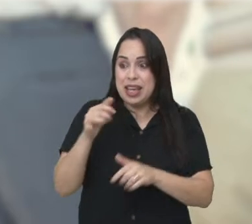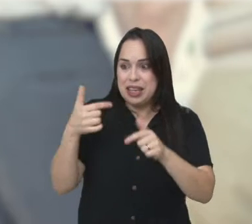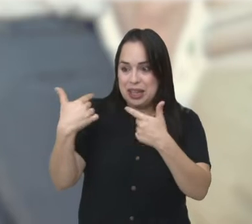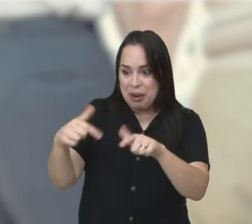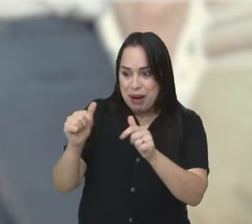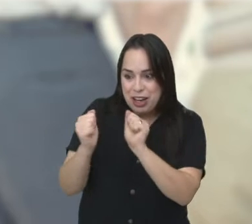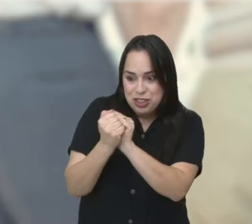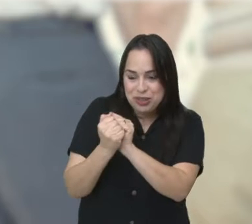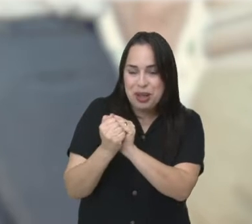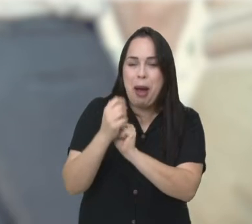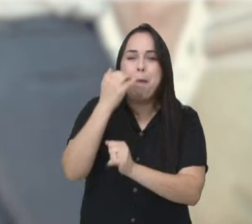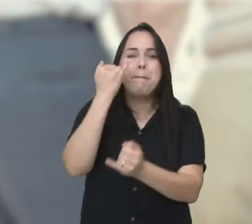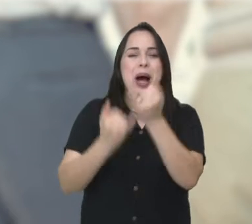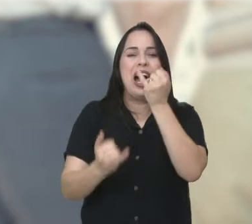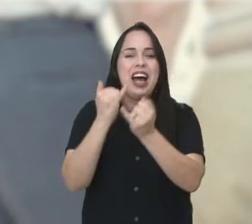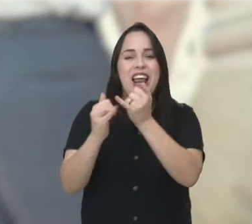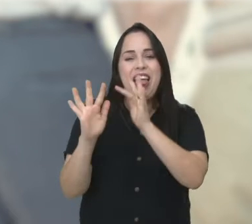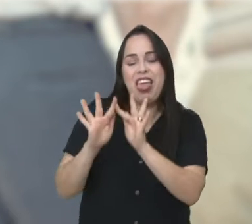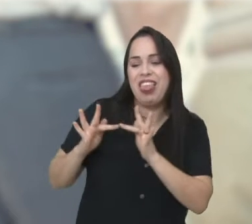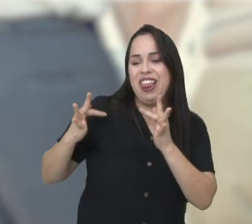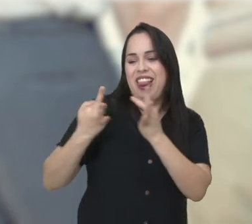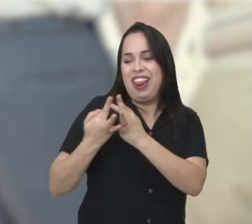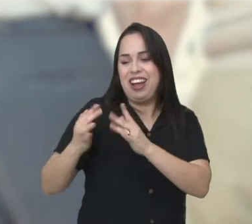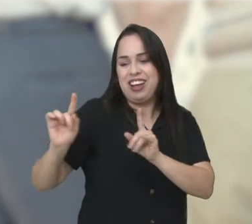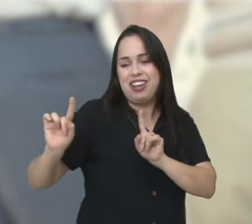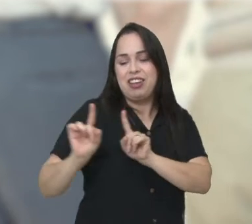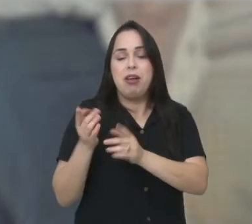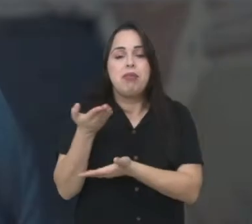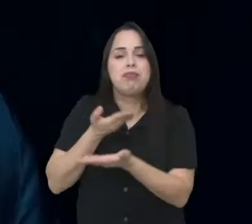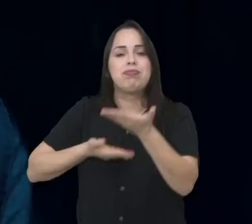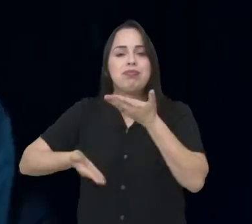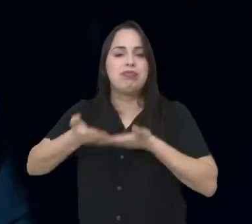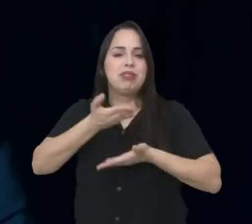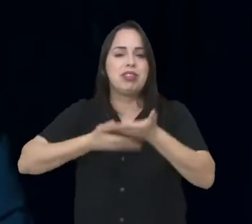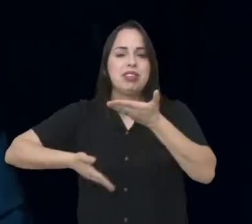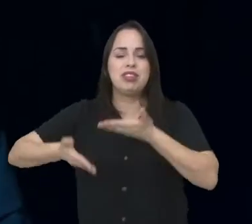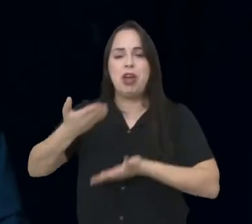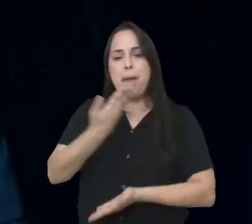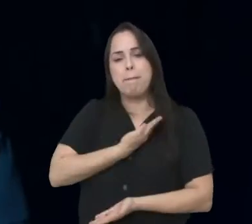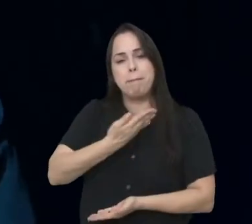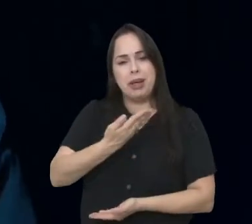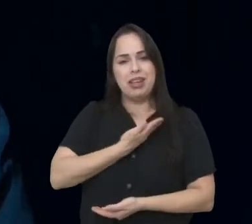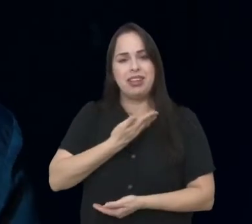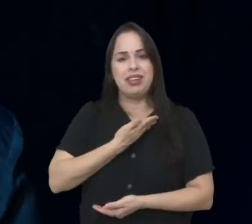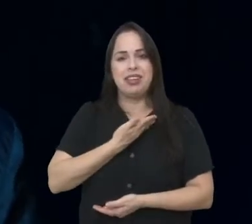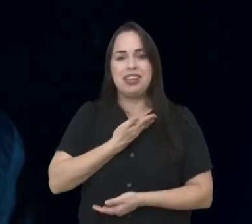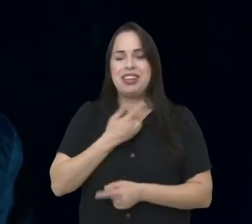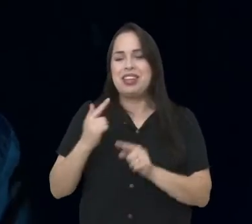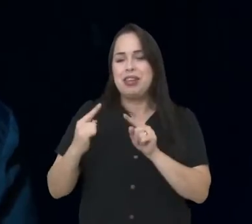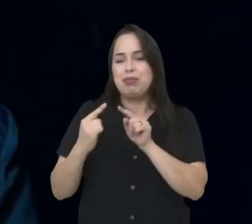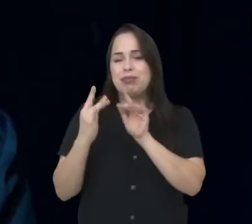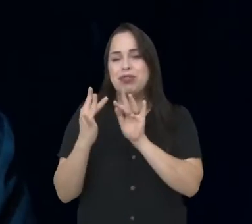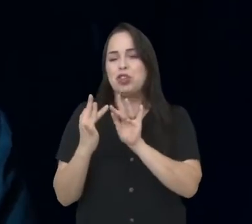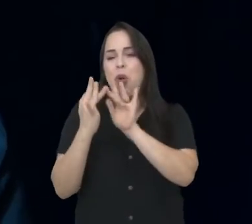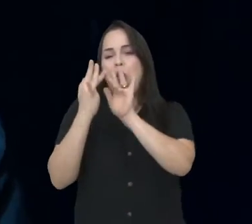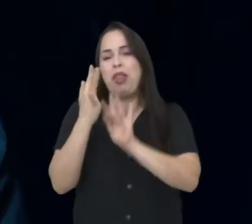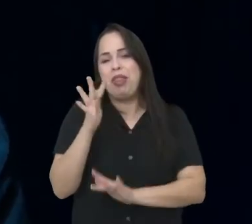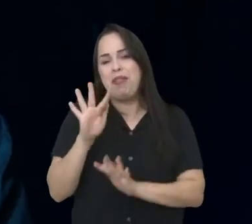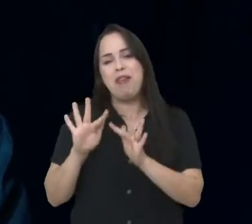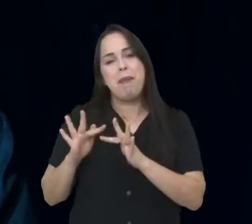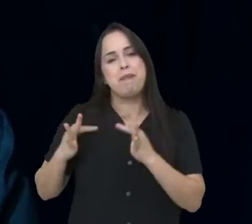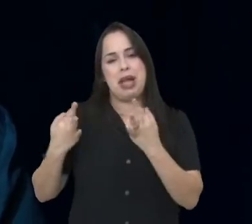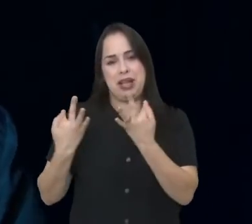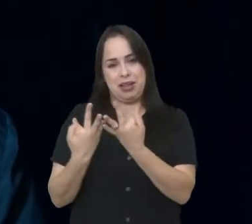família. O relacionamento que a gente tem é um relacionamento muito de amigo e muito próximo à família,